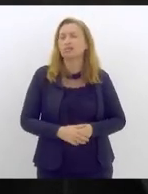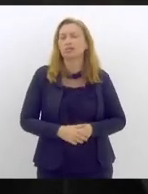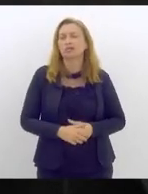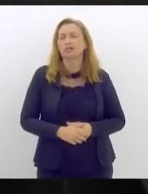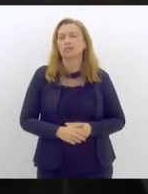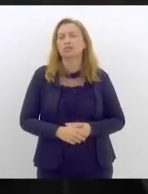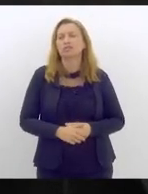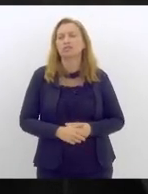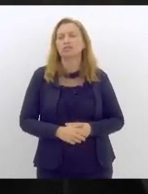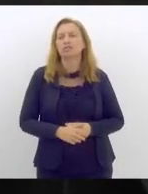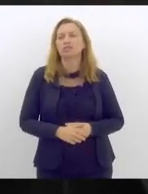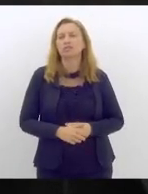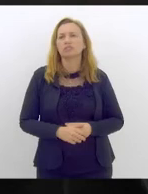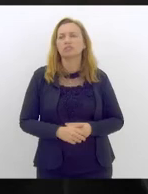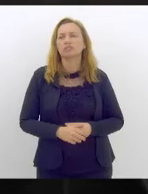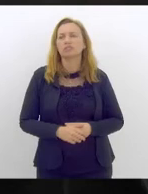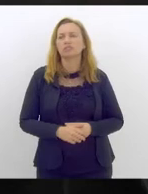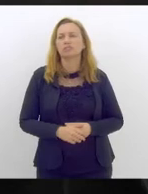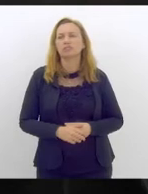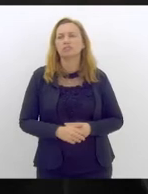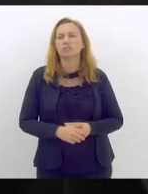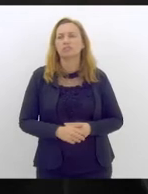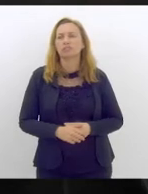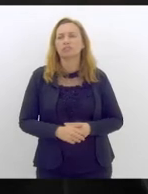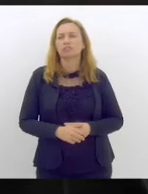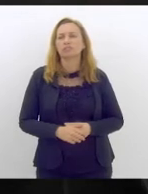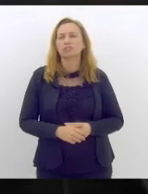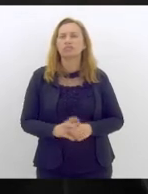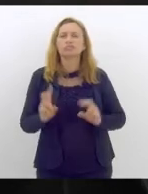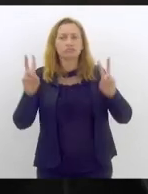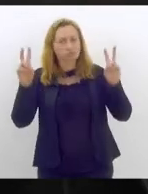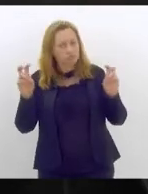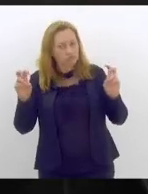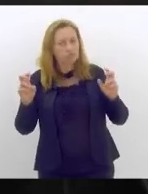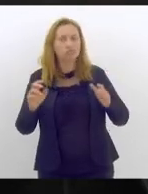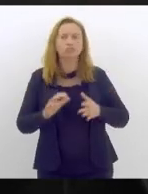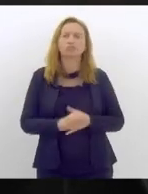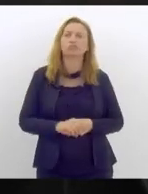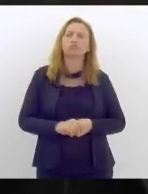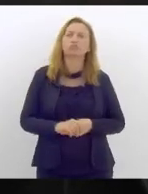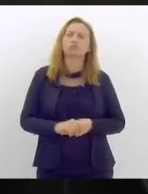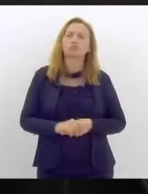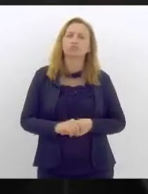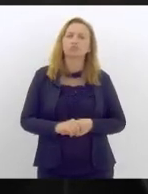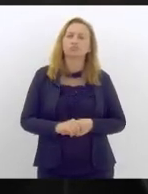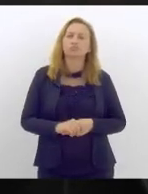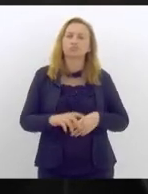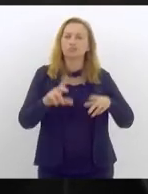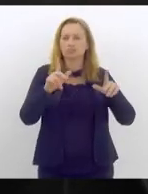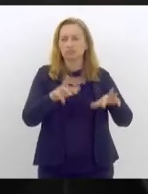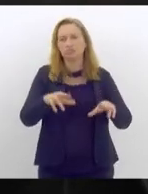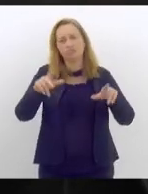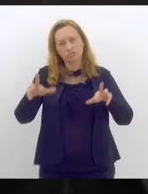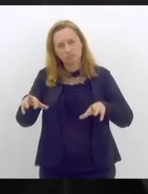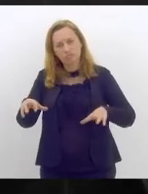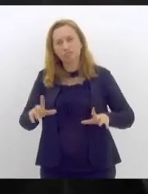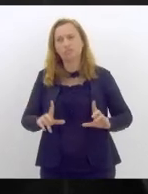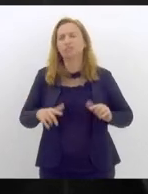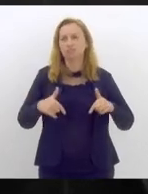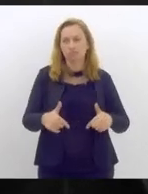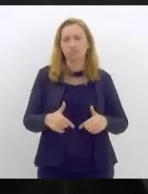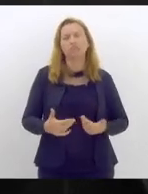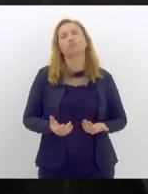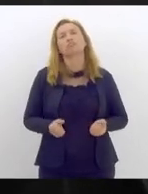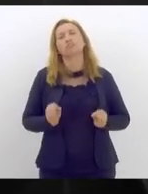que esses embates tem repercussões as mais variadas podem inclusive